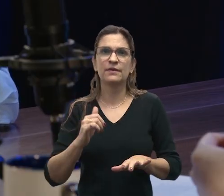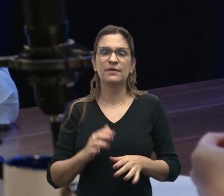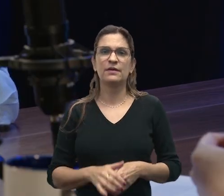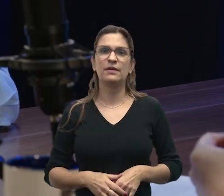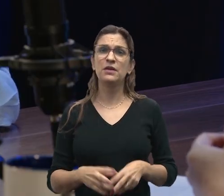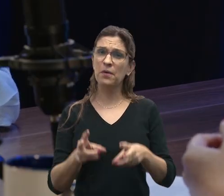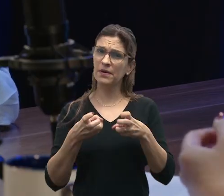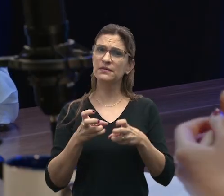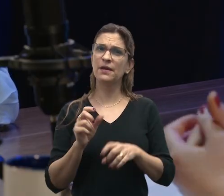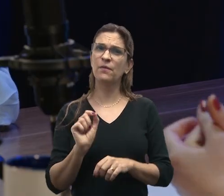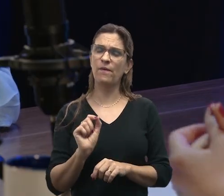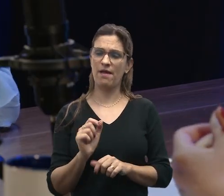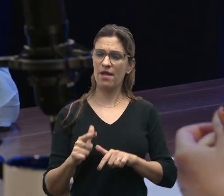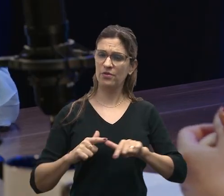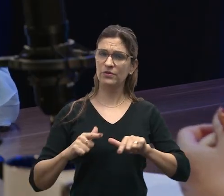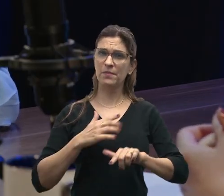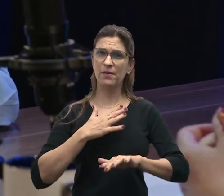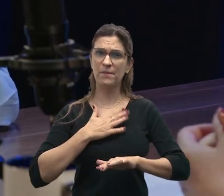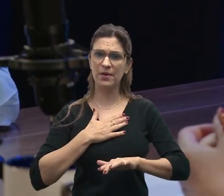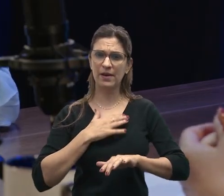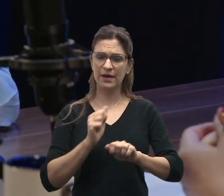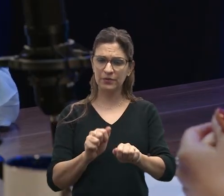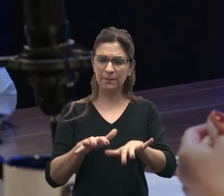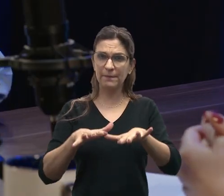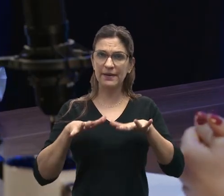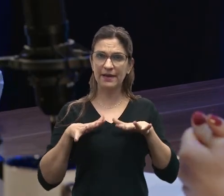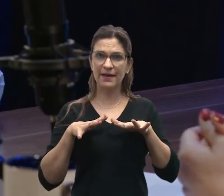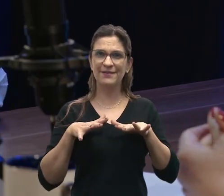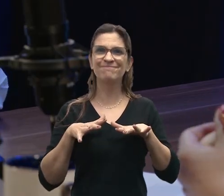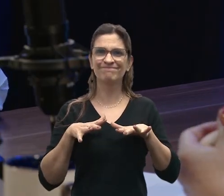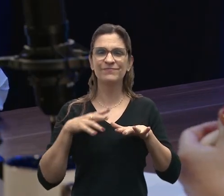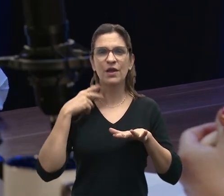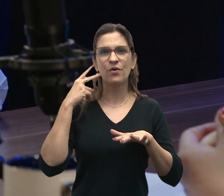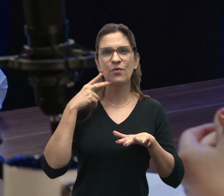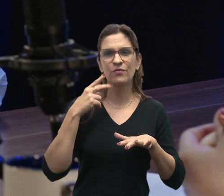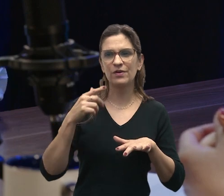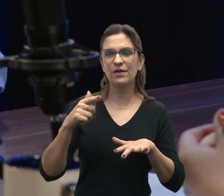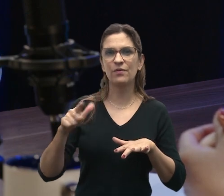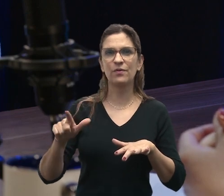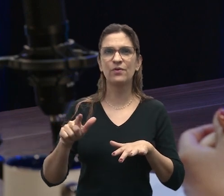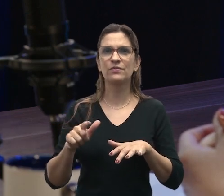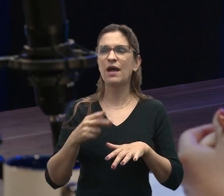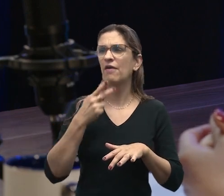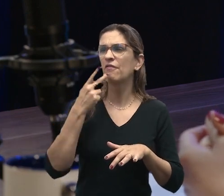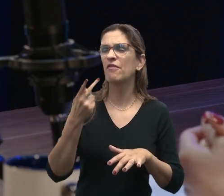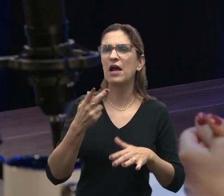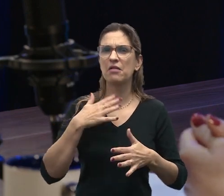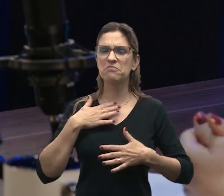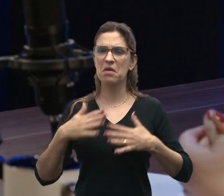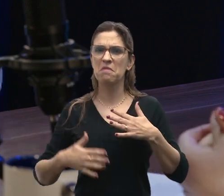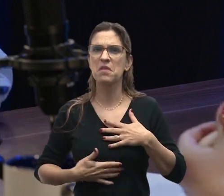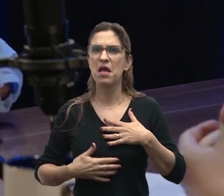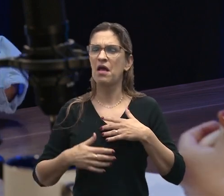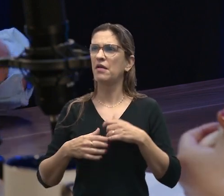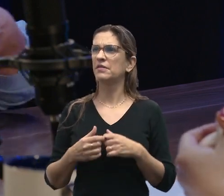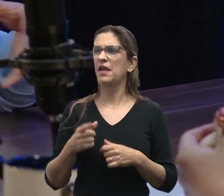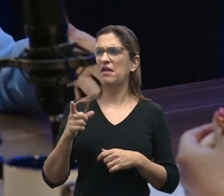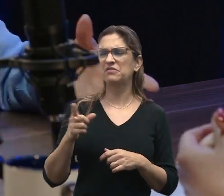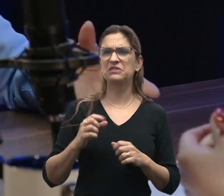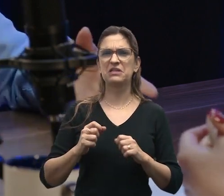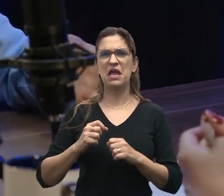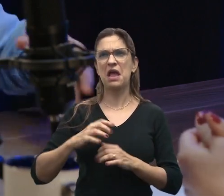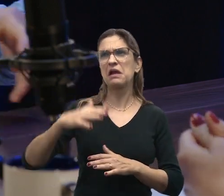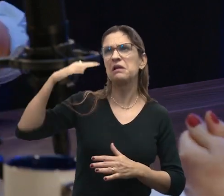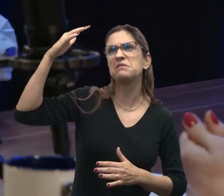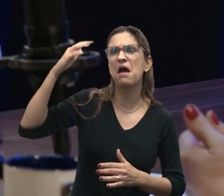né? Um colega vai e fala da forma física do outro, né? Ah, você é muito grandão, você é